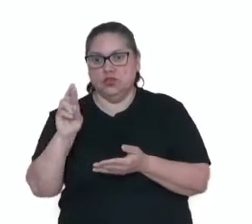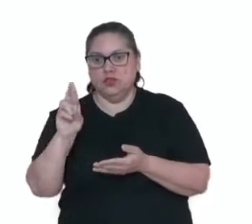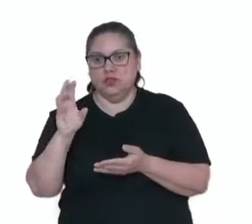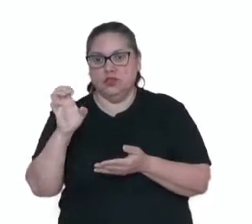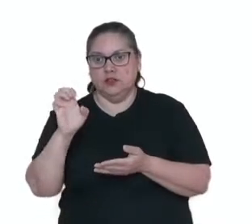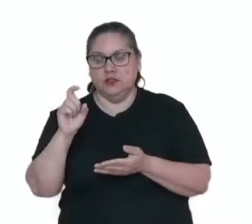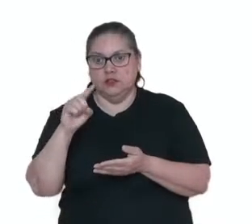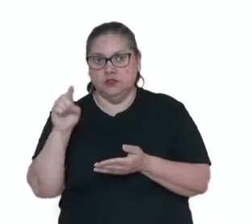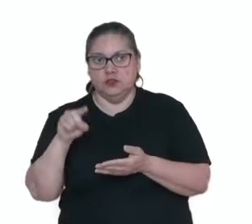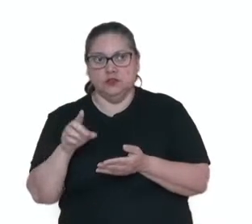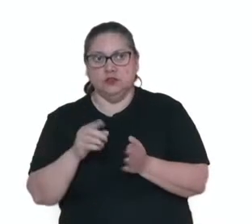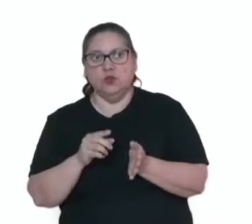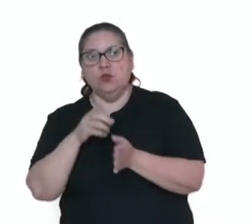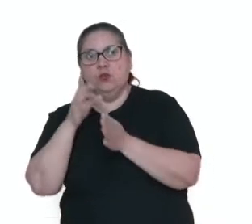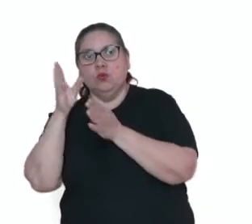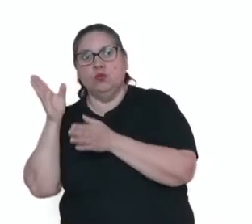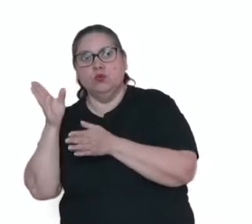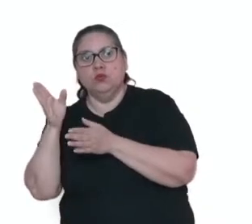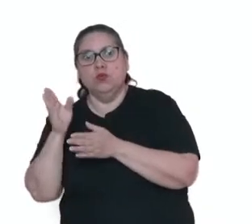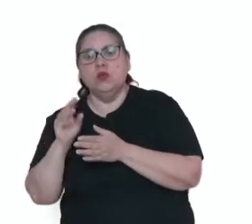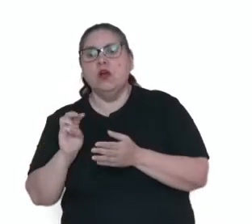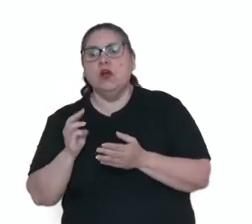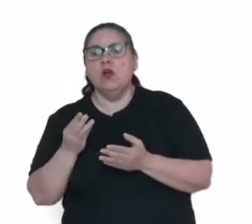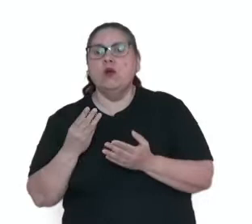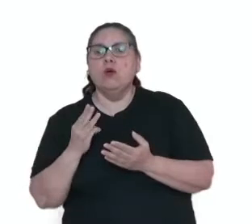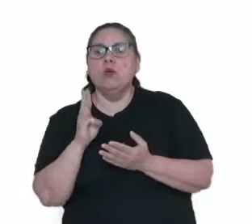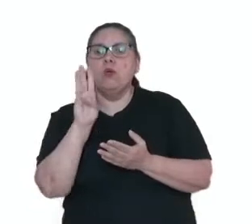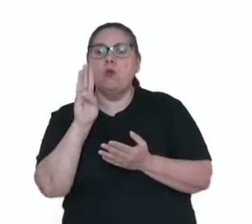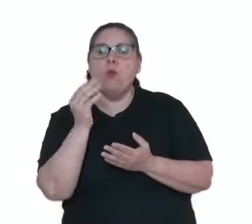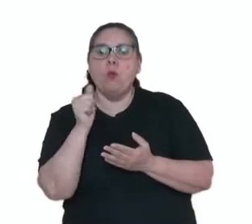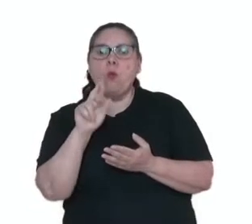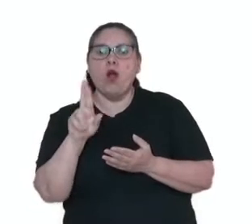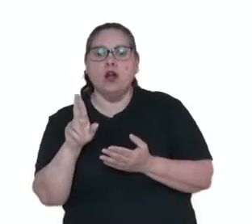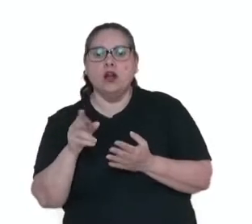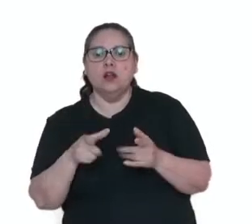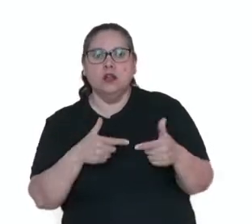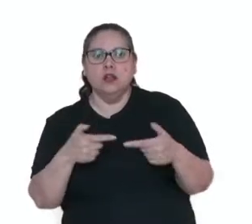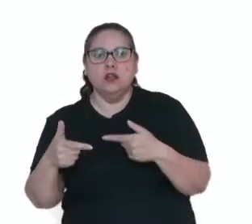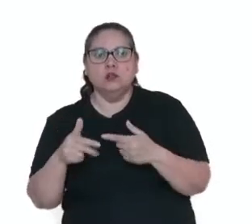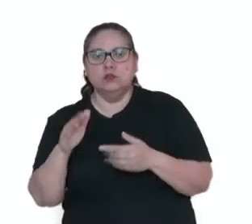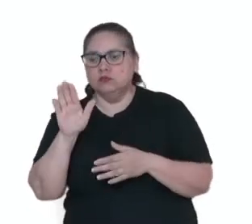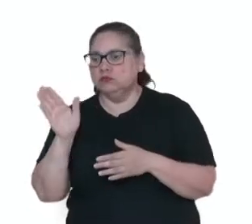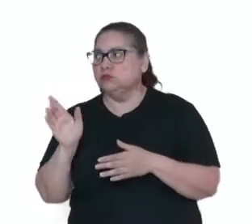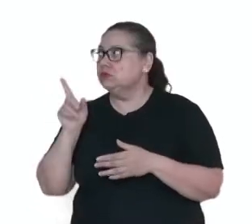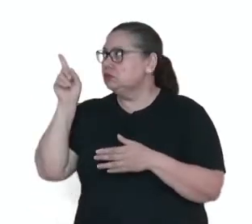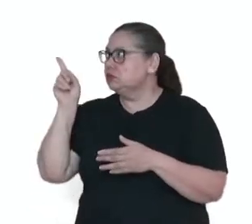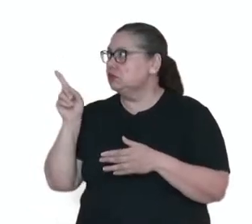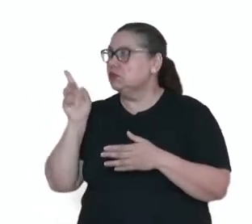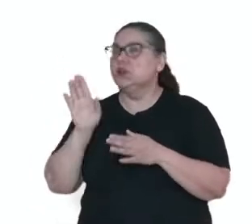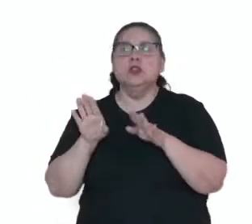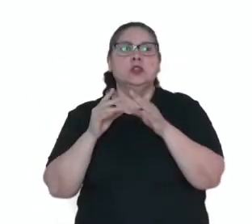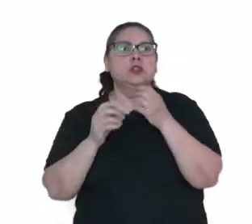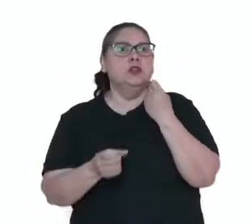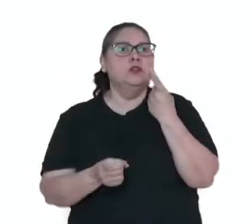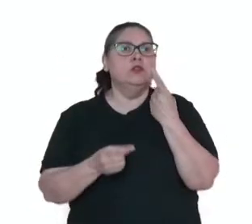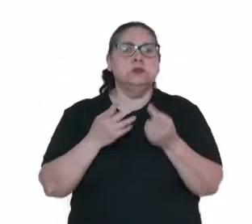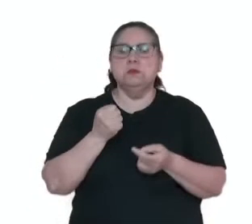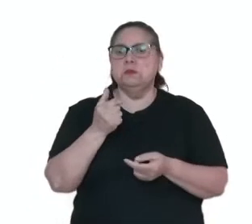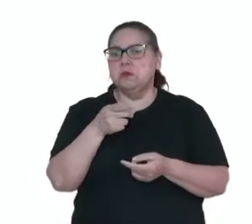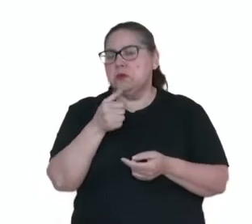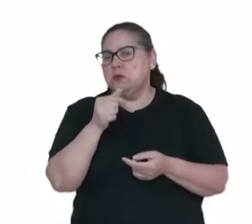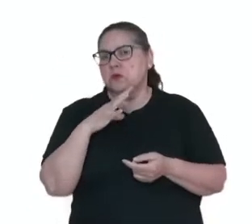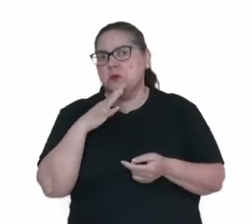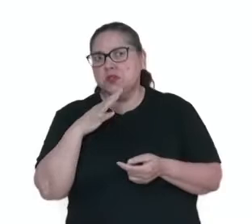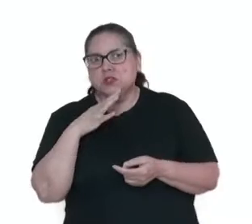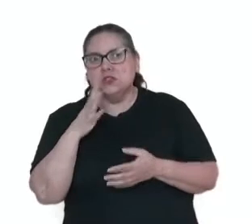frente, um tabuleiro do jogo War, o jogo da guerra. Abaixo do War, talvez aquele ali poucos